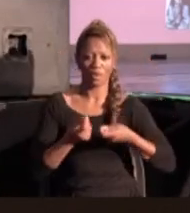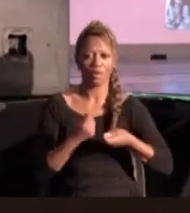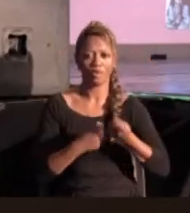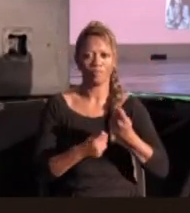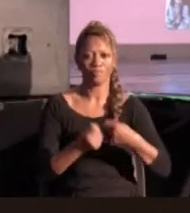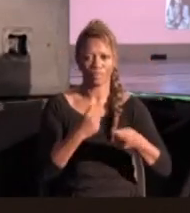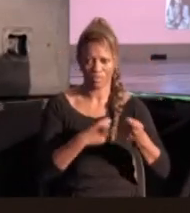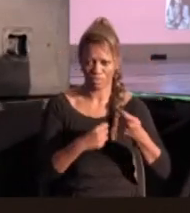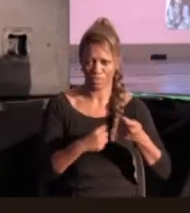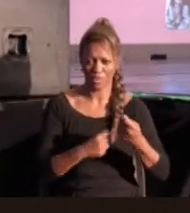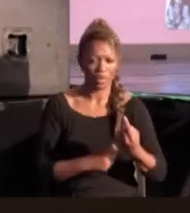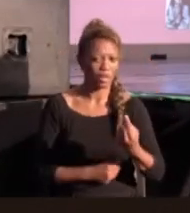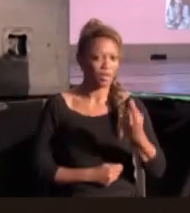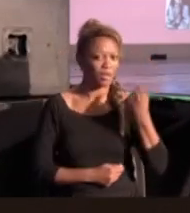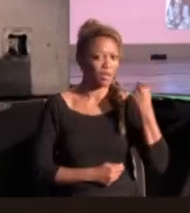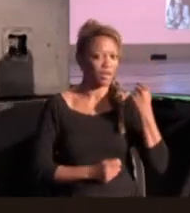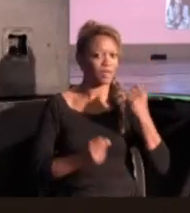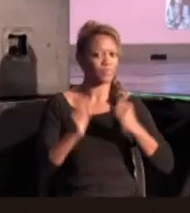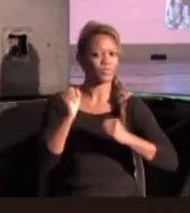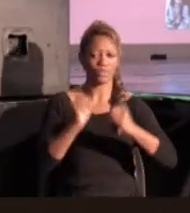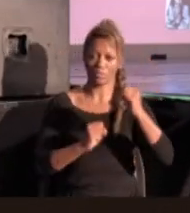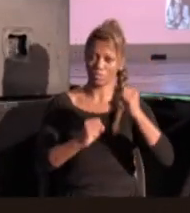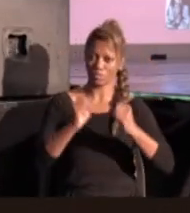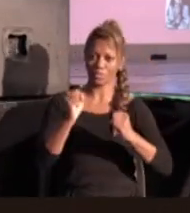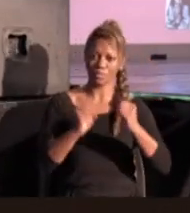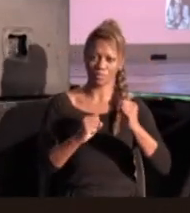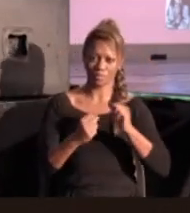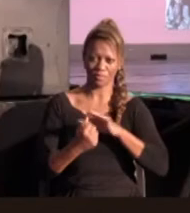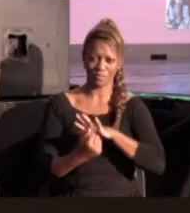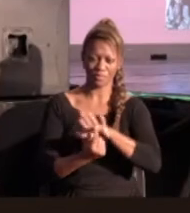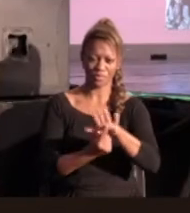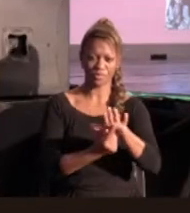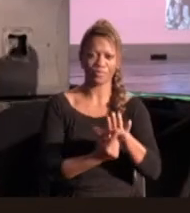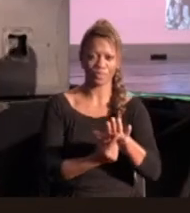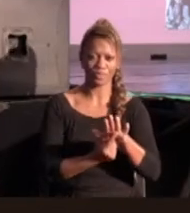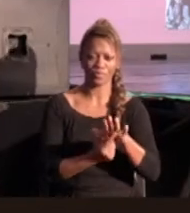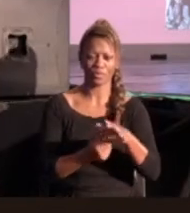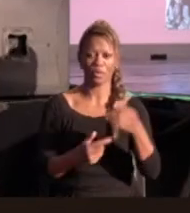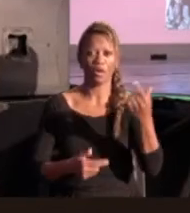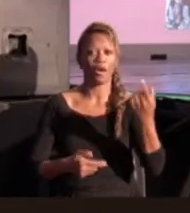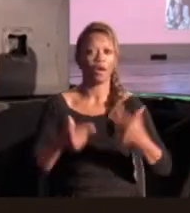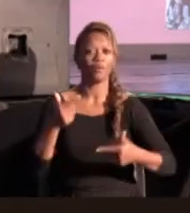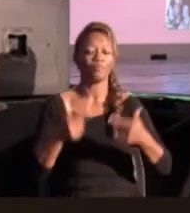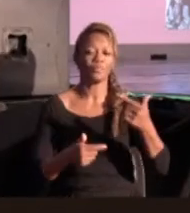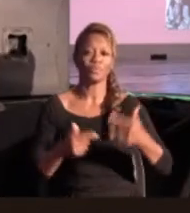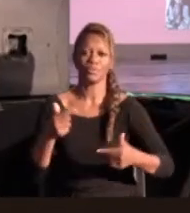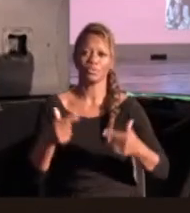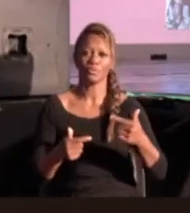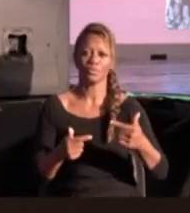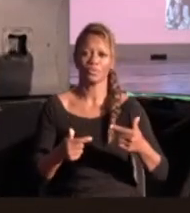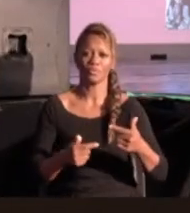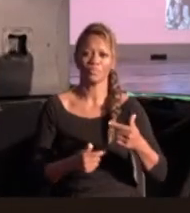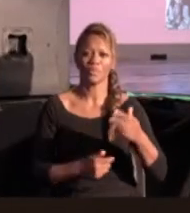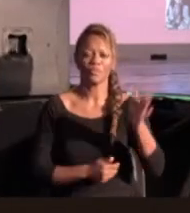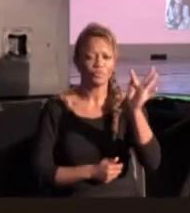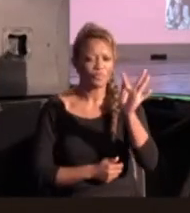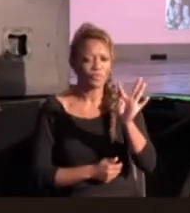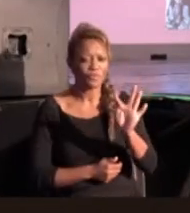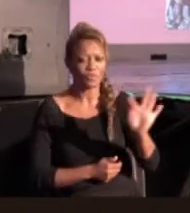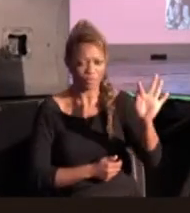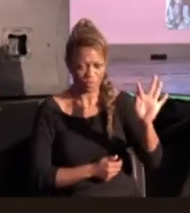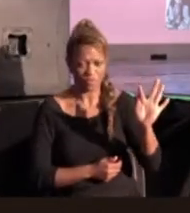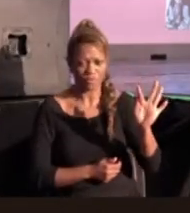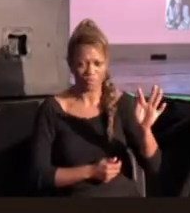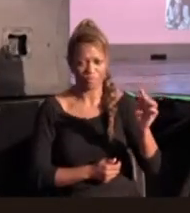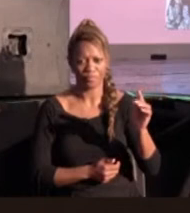daquilo que a Revolução Industrial disparou, e do ponto de vista da política, a gente fala da Revolução Francesa. São alguns marcos.